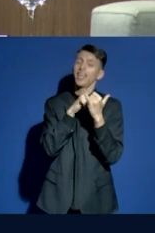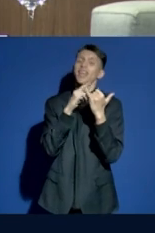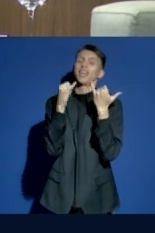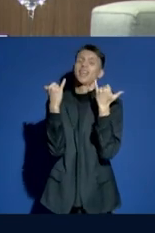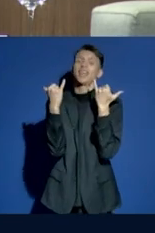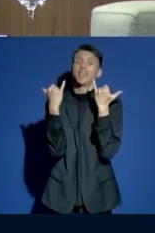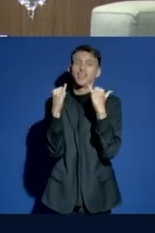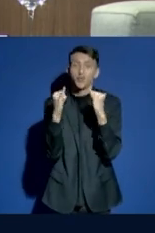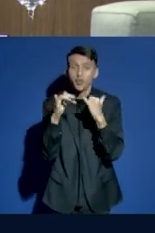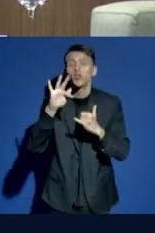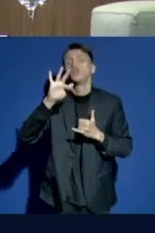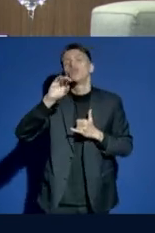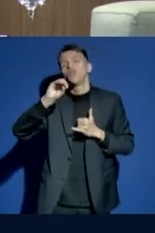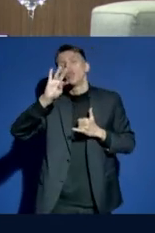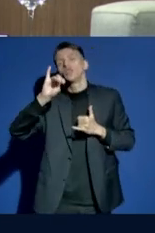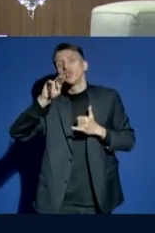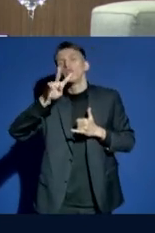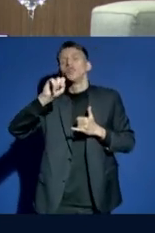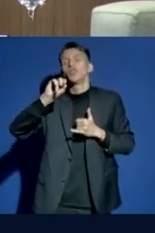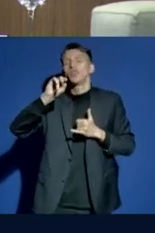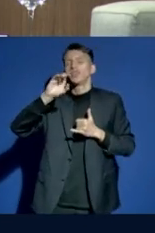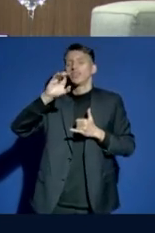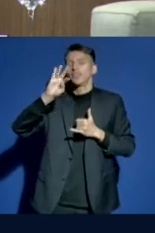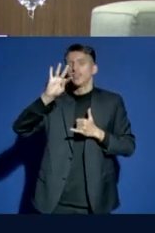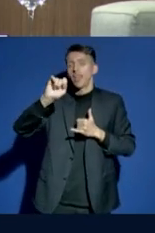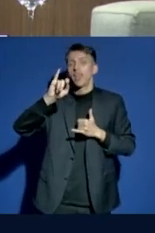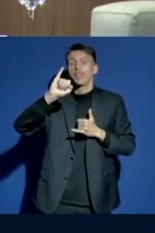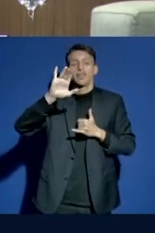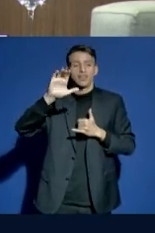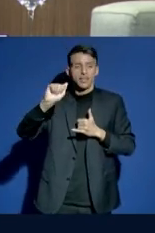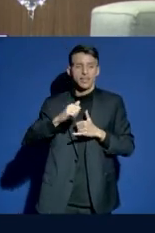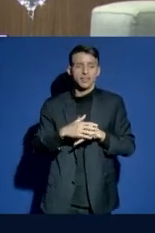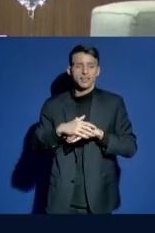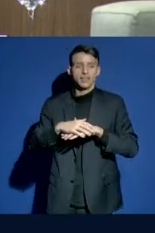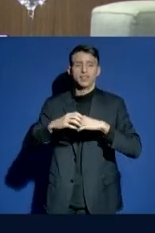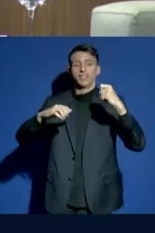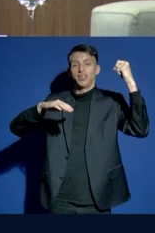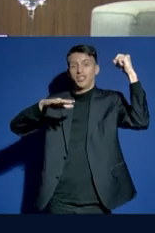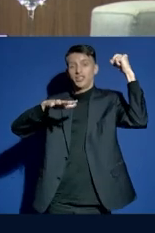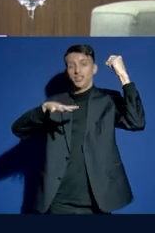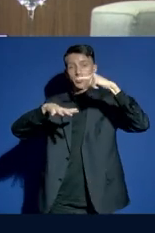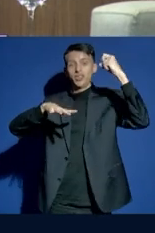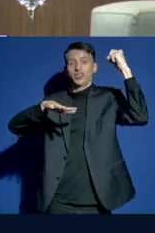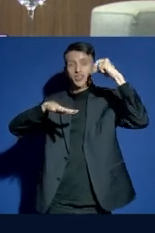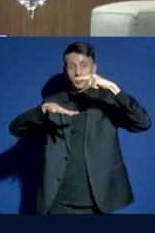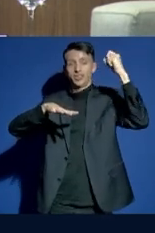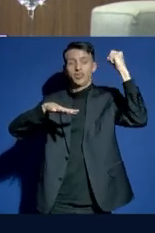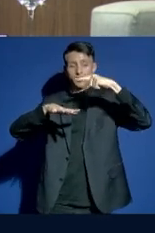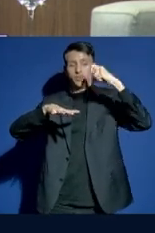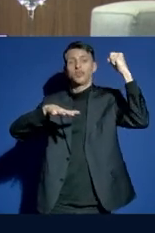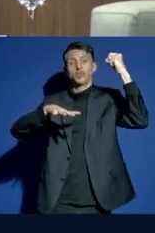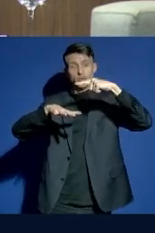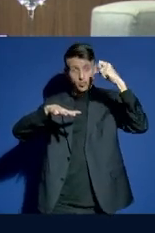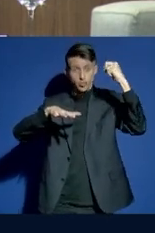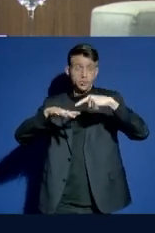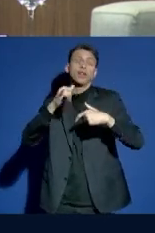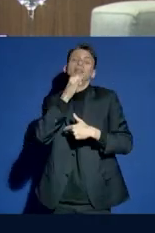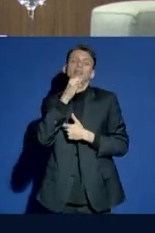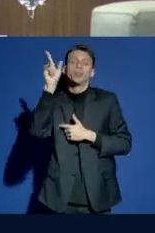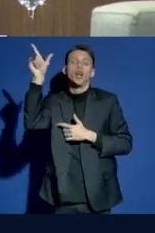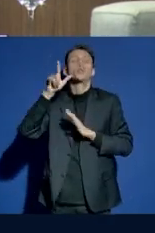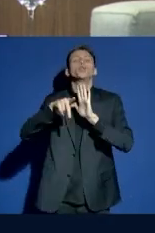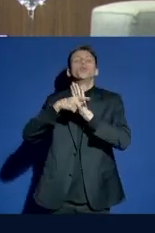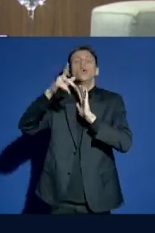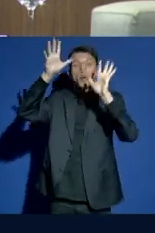fotovoltaica para fazer em Sistemas isolados de menor porte já temos alguns exemplos da Energisa lá no Acre por exemplo